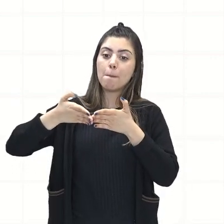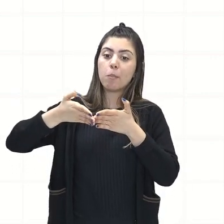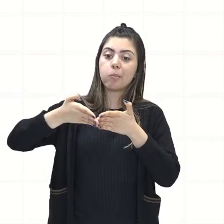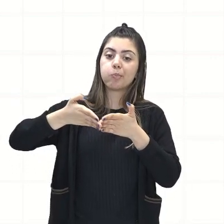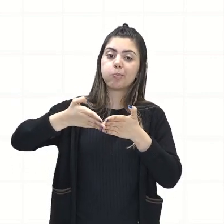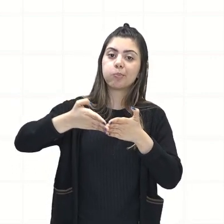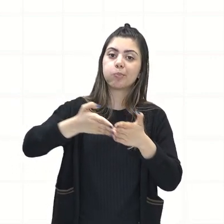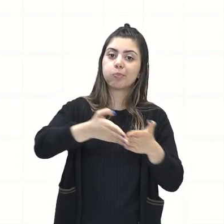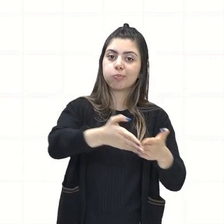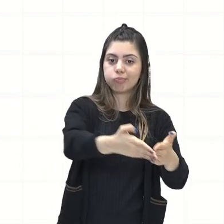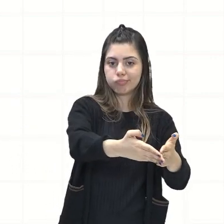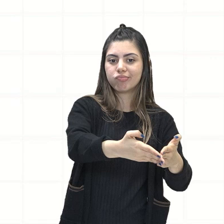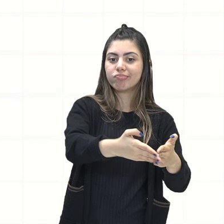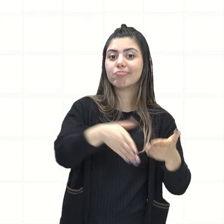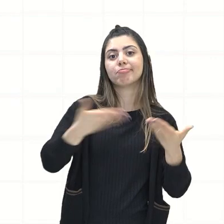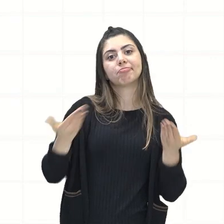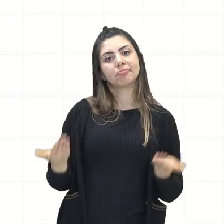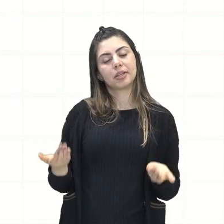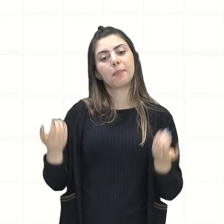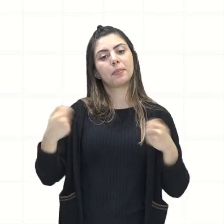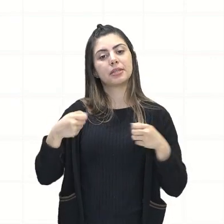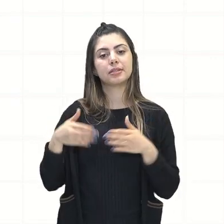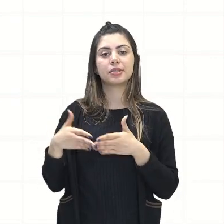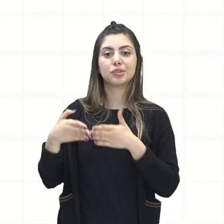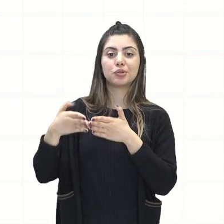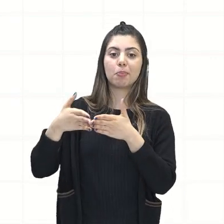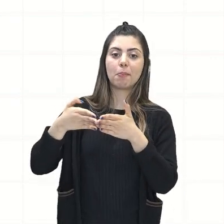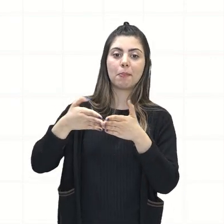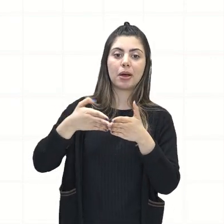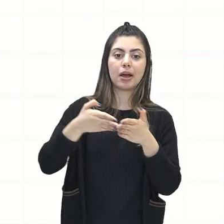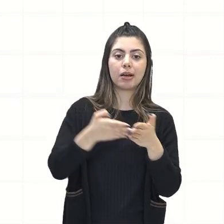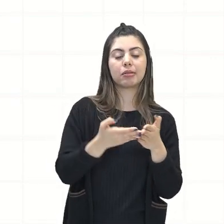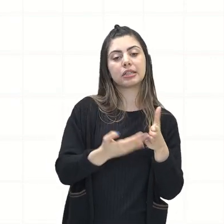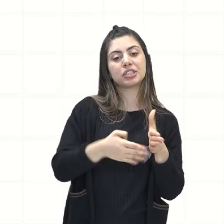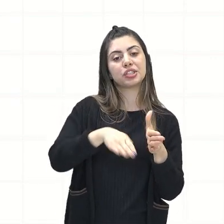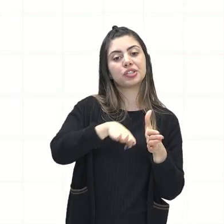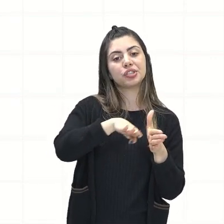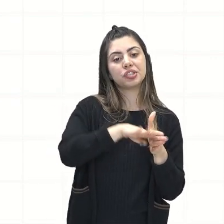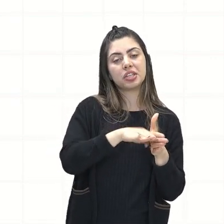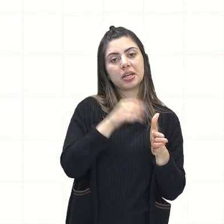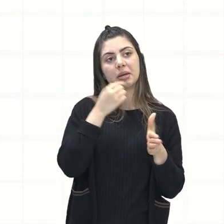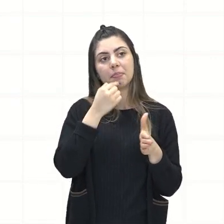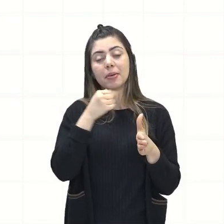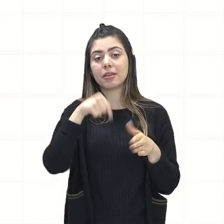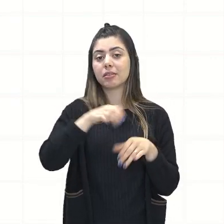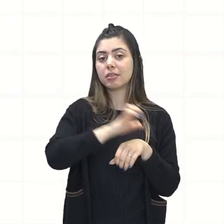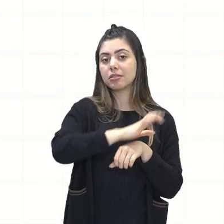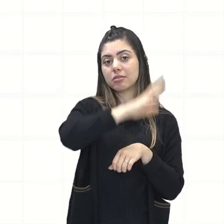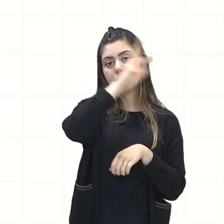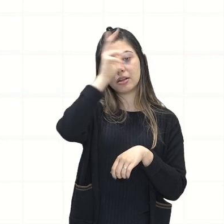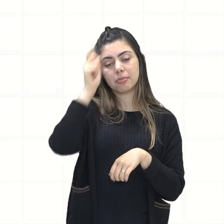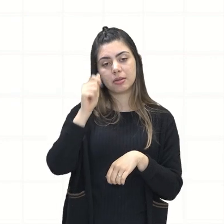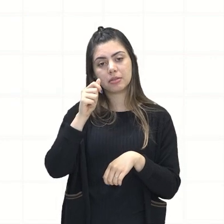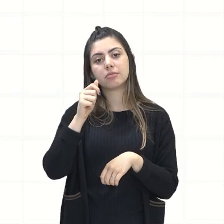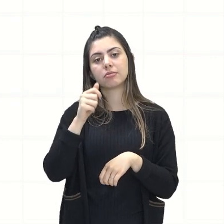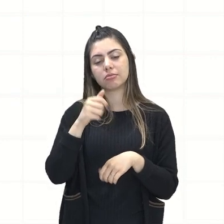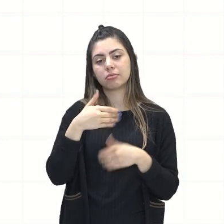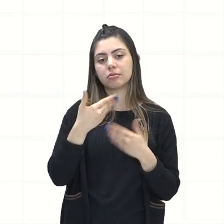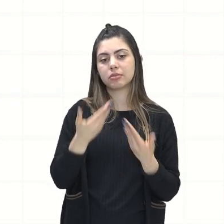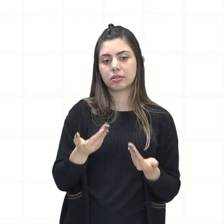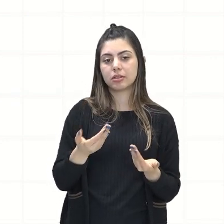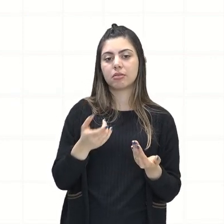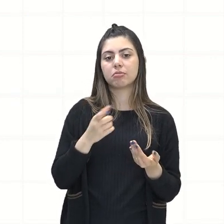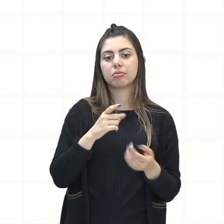que descer o rio aqui, ó, para poder chegar aqui mais ou menos na área perto de Manaus, desembarca uma